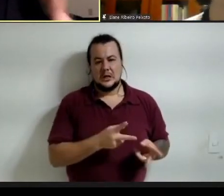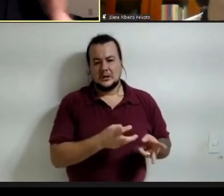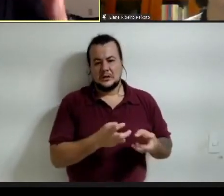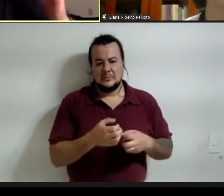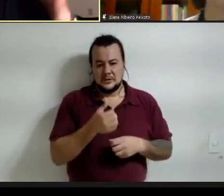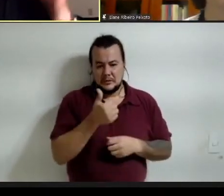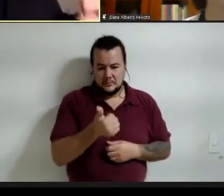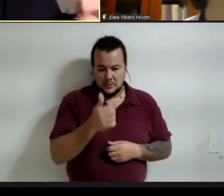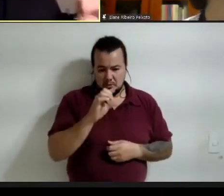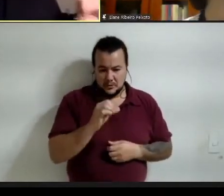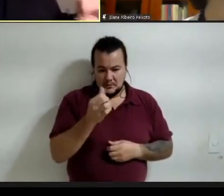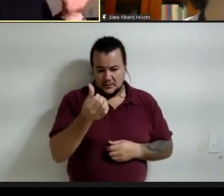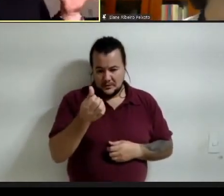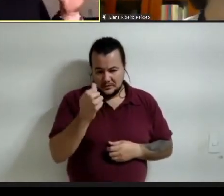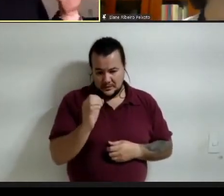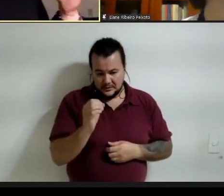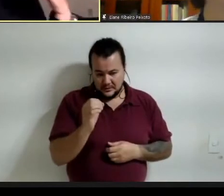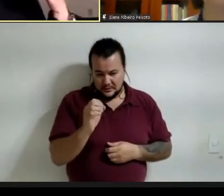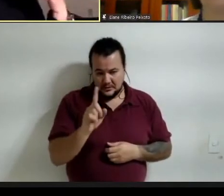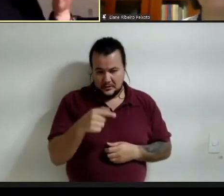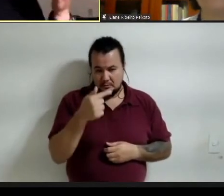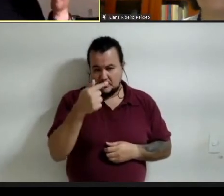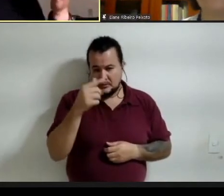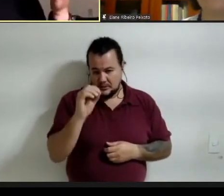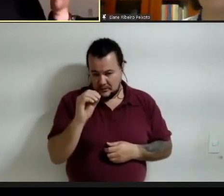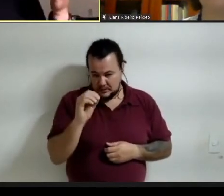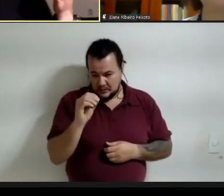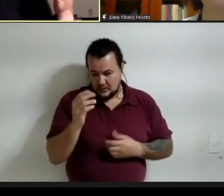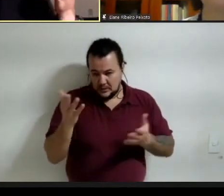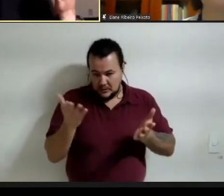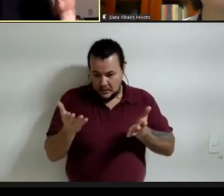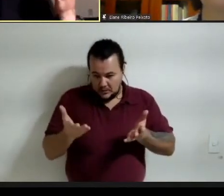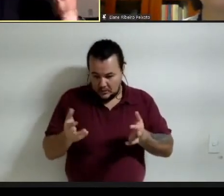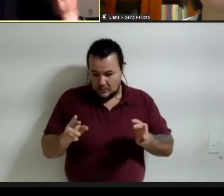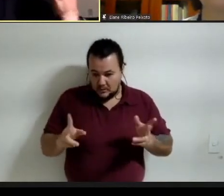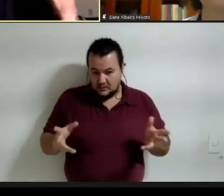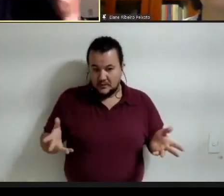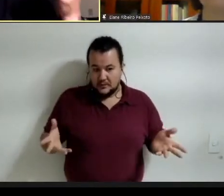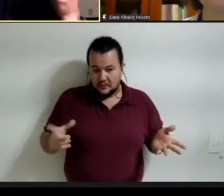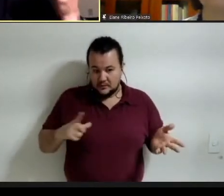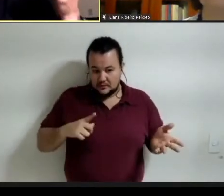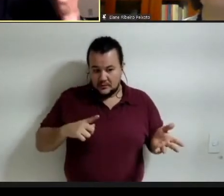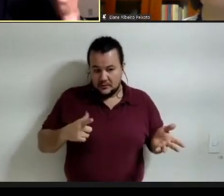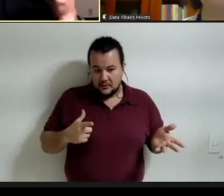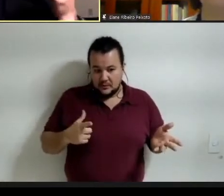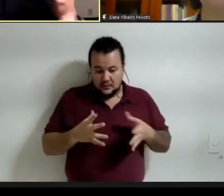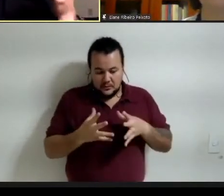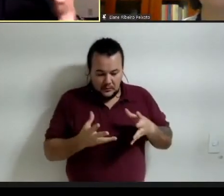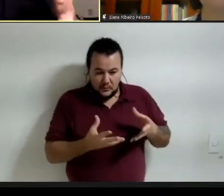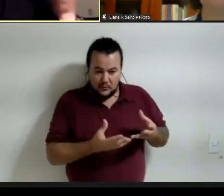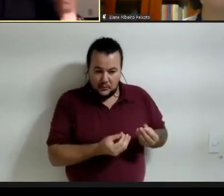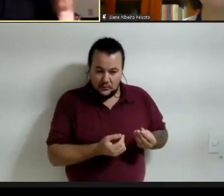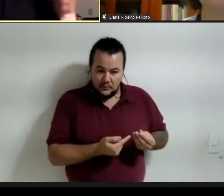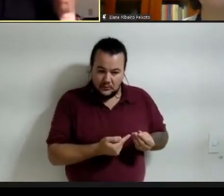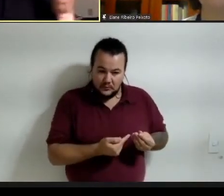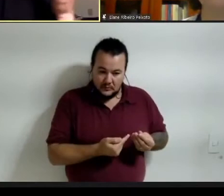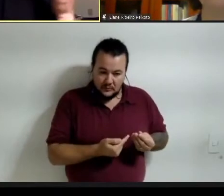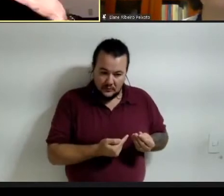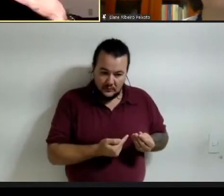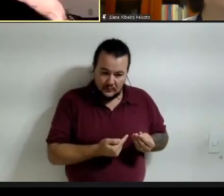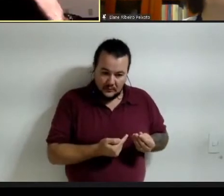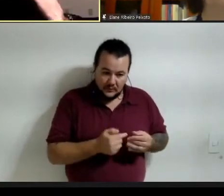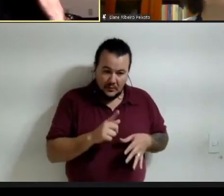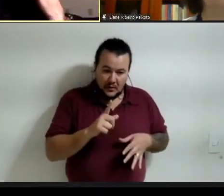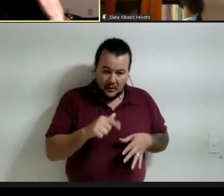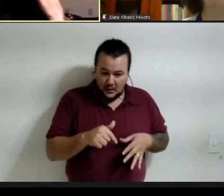1960 e depois 1970, e agora, né? A diferença de mundo que é viver